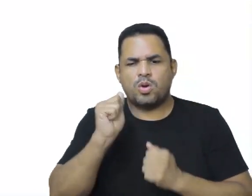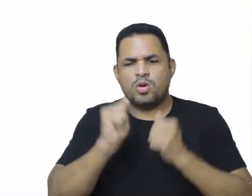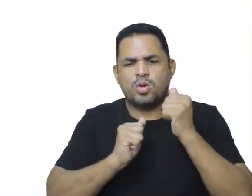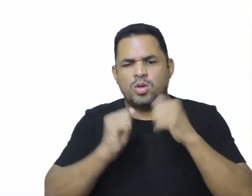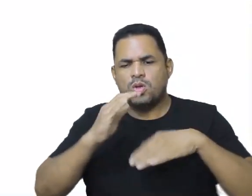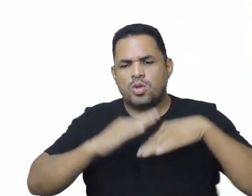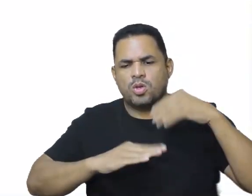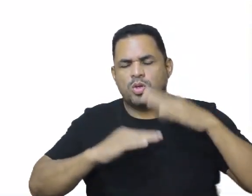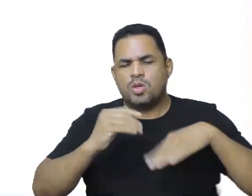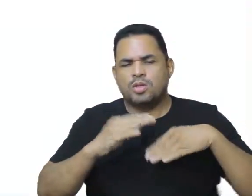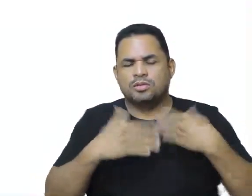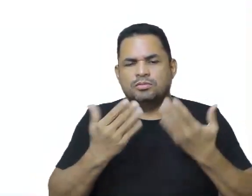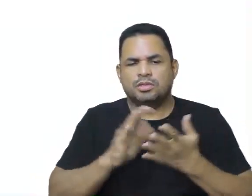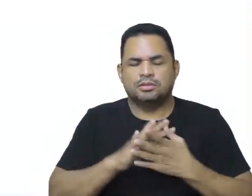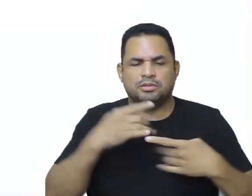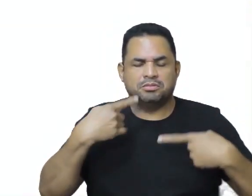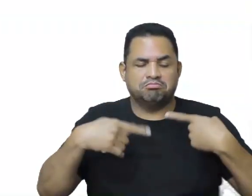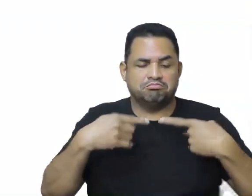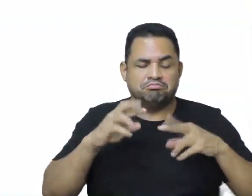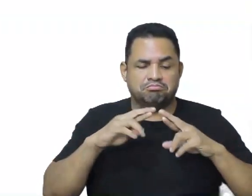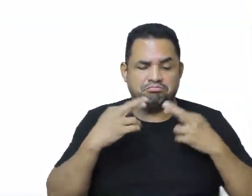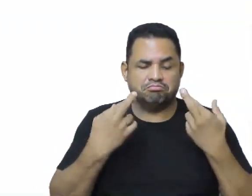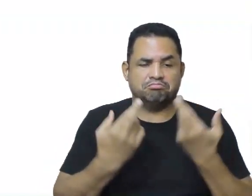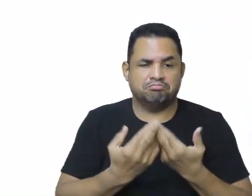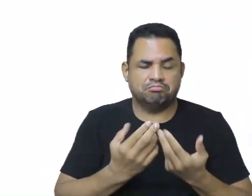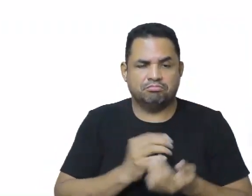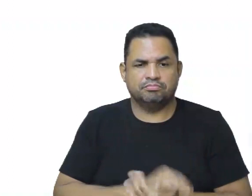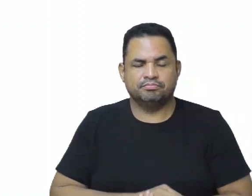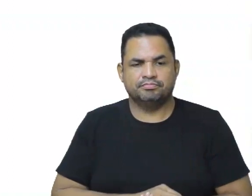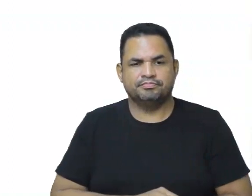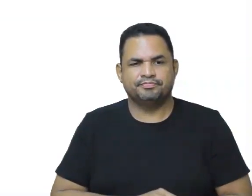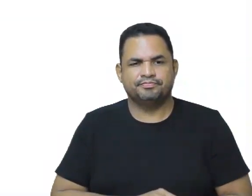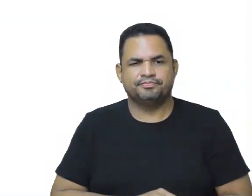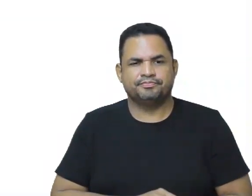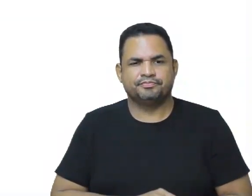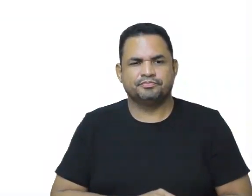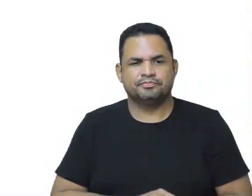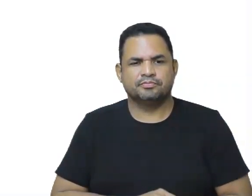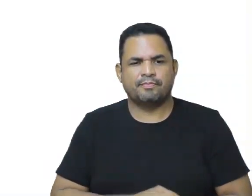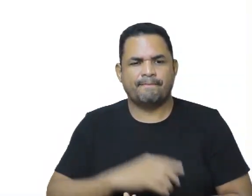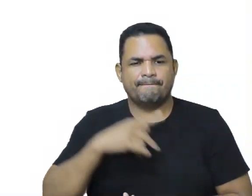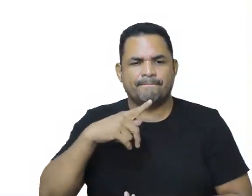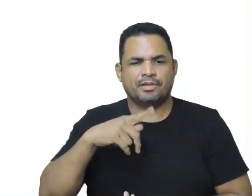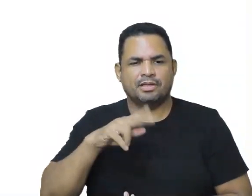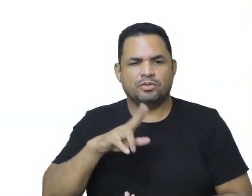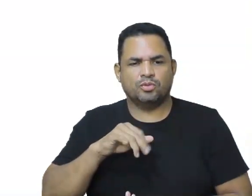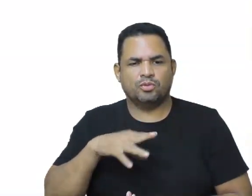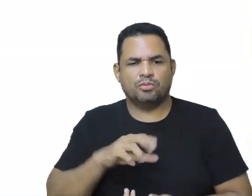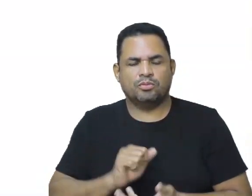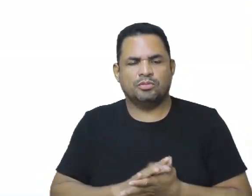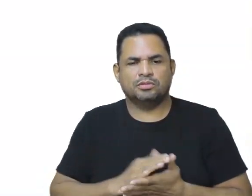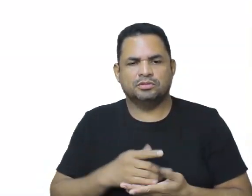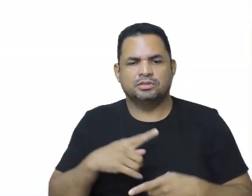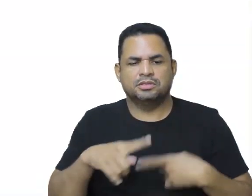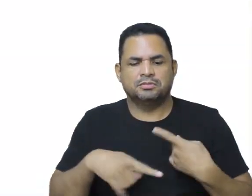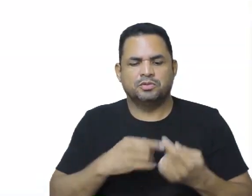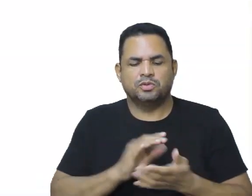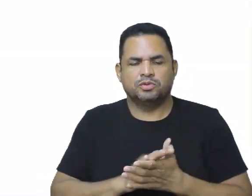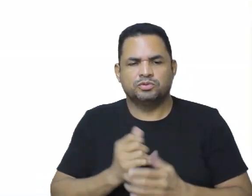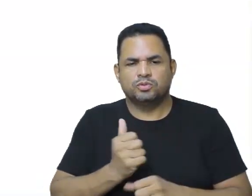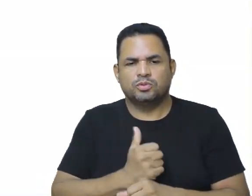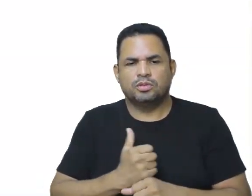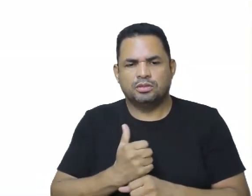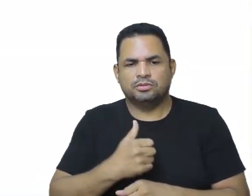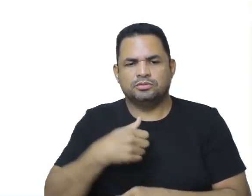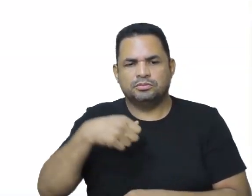reuniam aí para debater essa temática sobre o Clube de Roma. E o PNUMA é mais recente, 92, aí, Programa